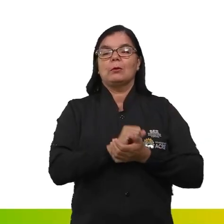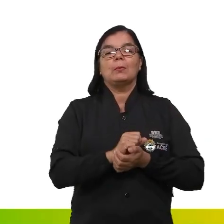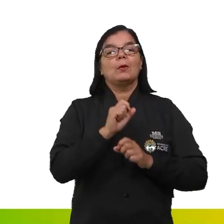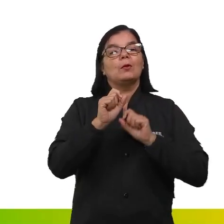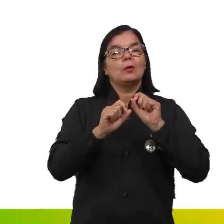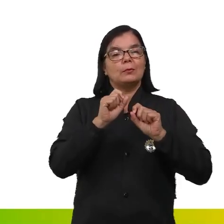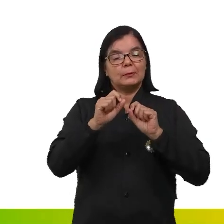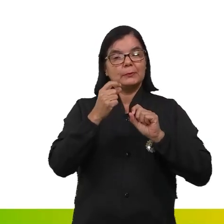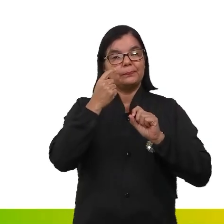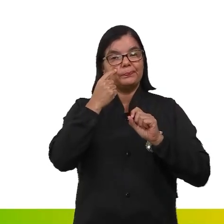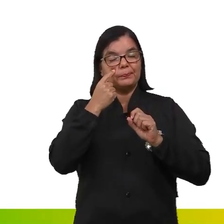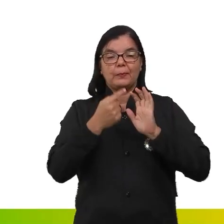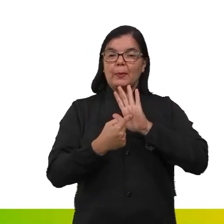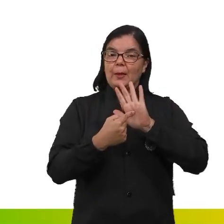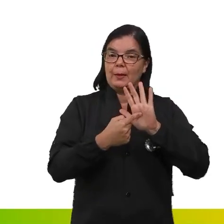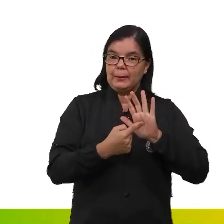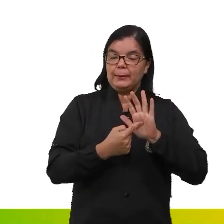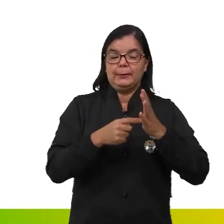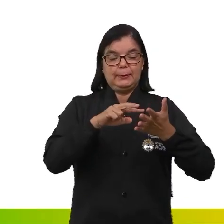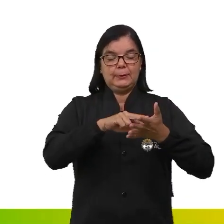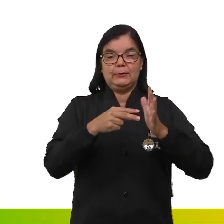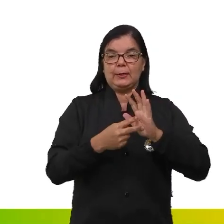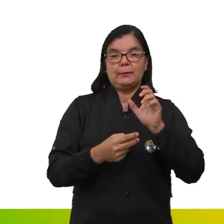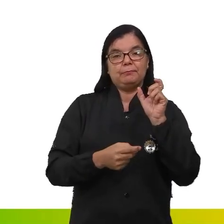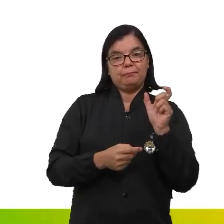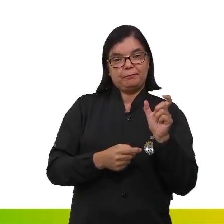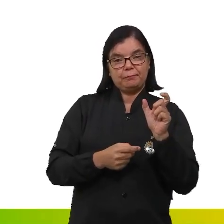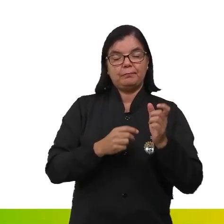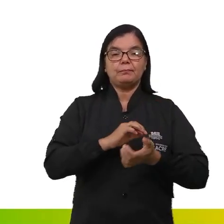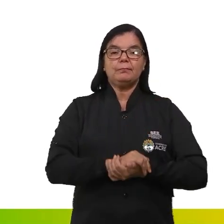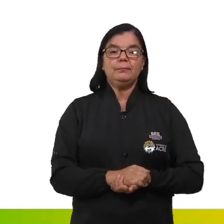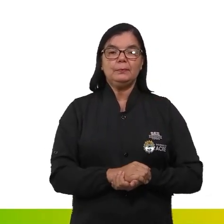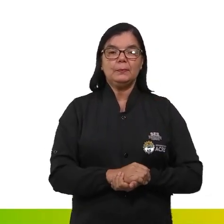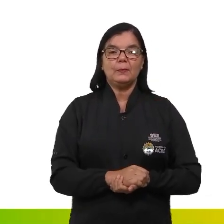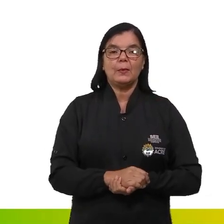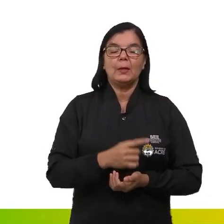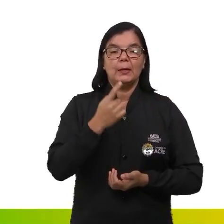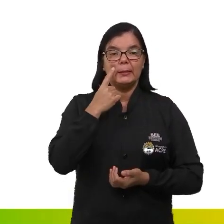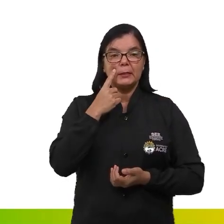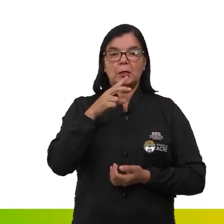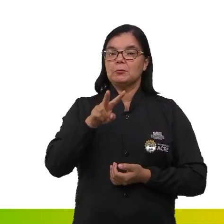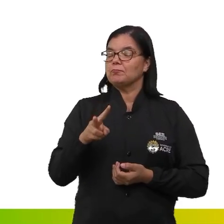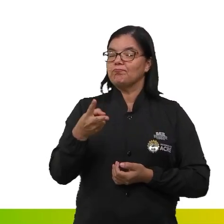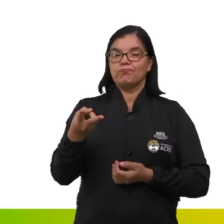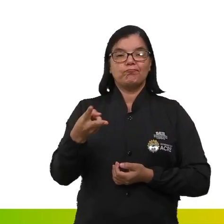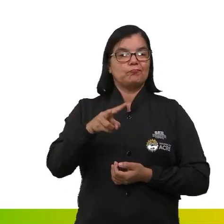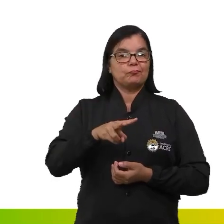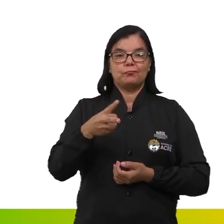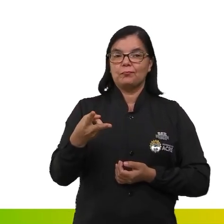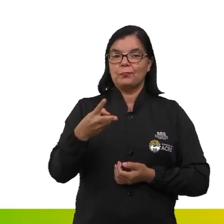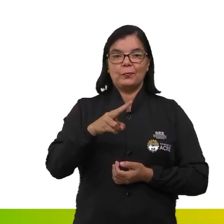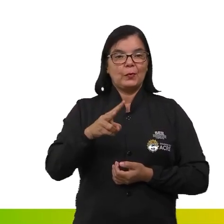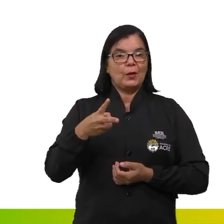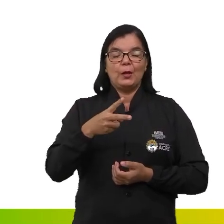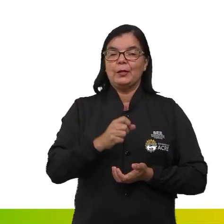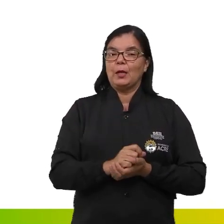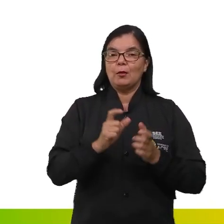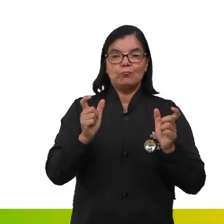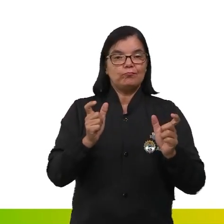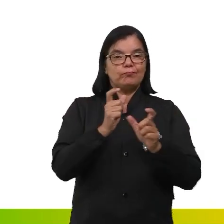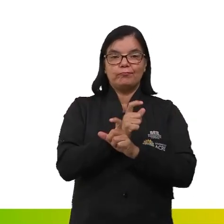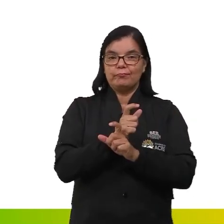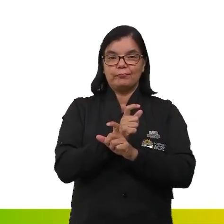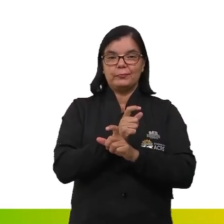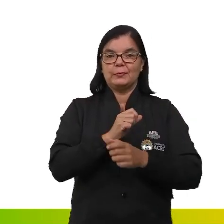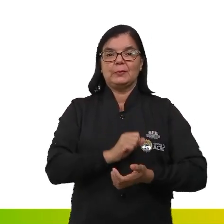para apresentar essa duplicidade de sentido. Não seria ambiguidade aqui, nem contraste, e